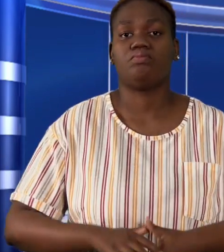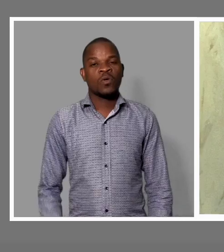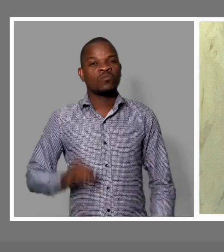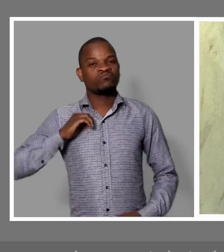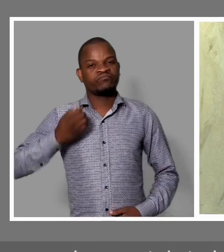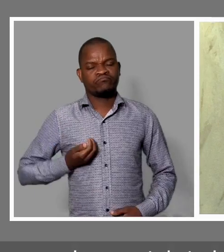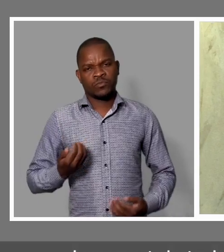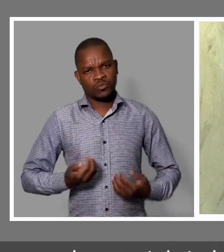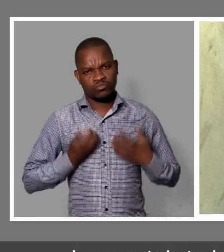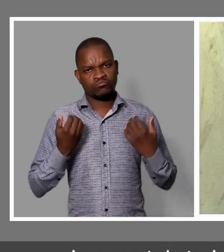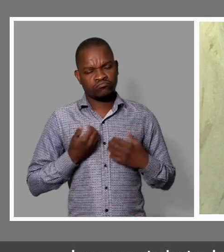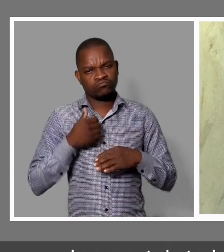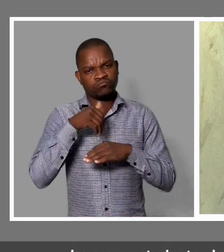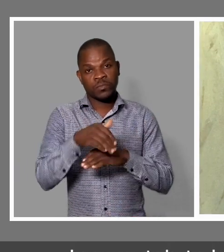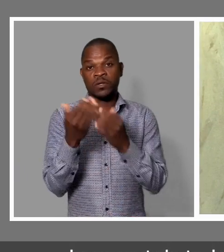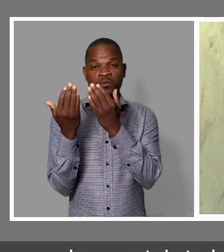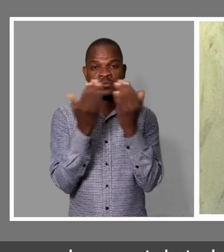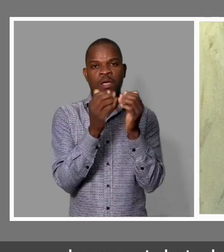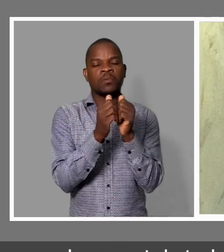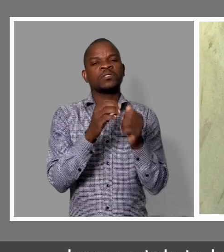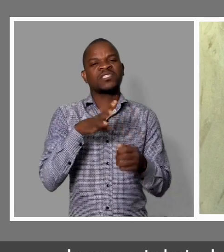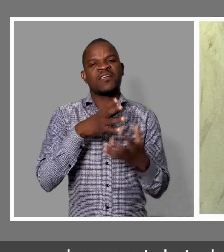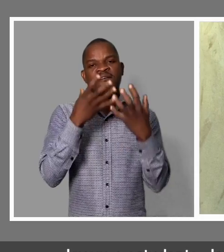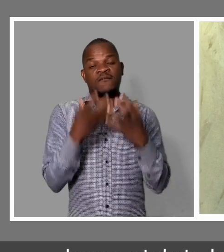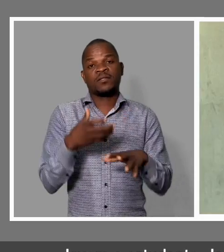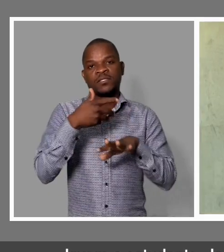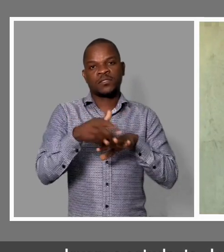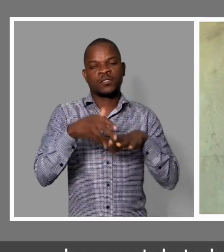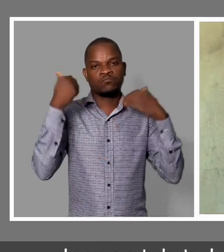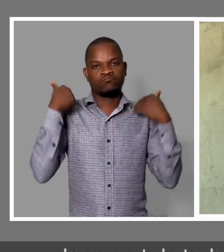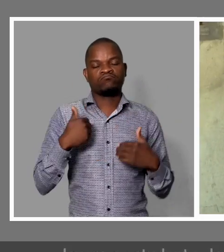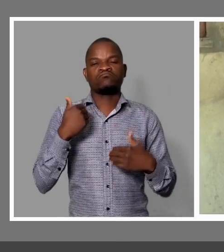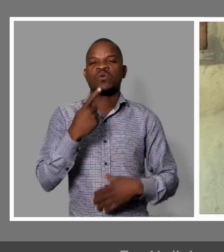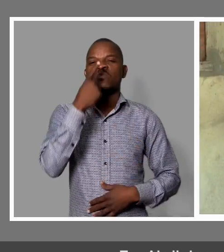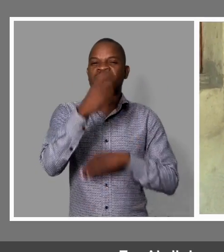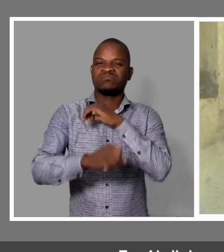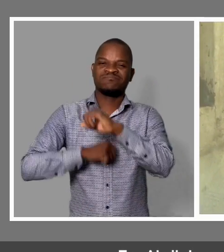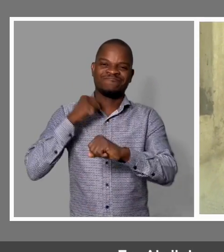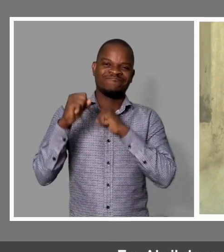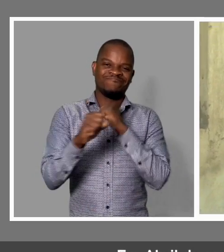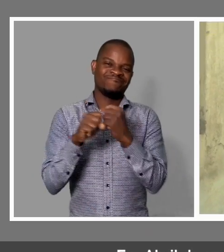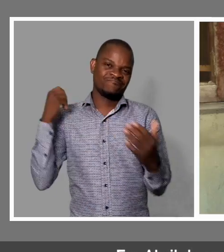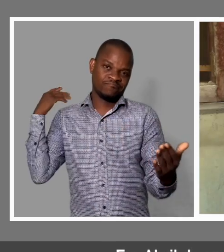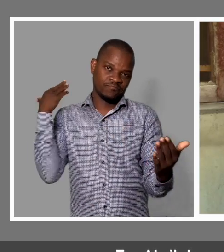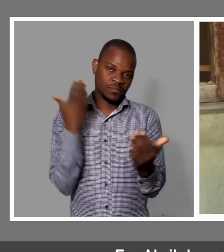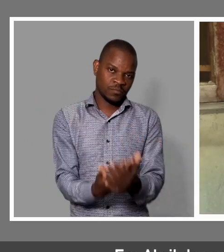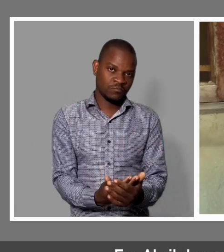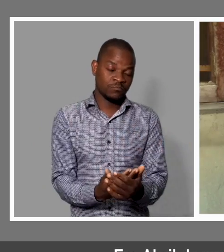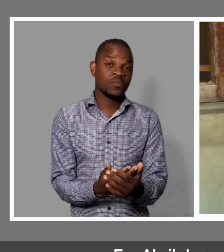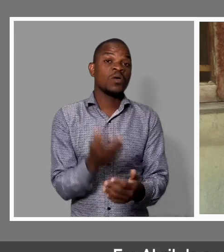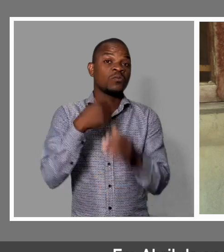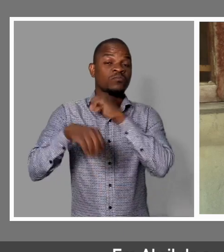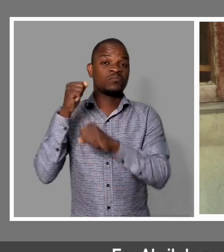ao homem. Jovem e estudante, Joana convive com anemia há um ano. Em abril do ano passado, eu tinha